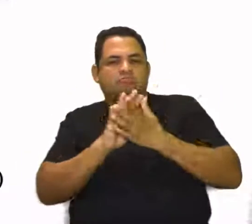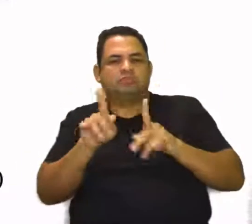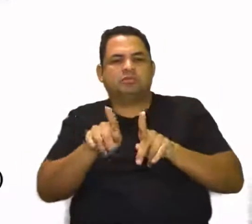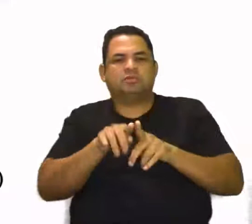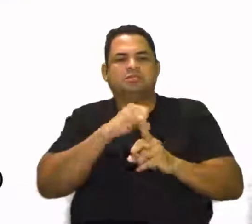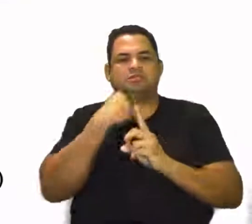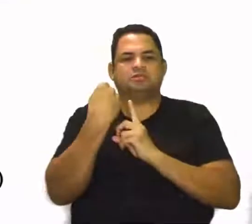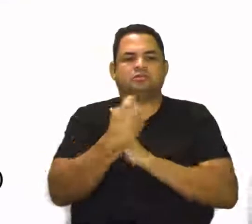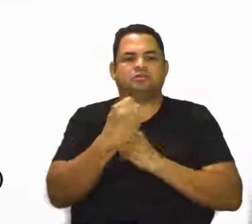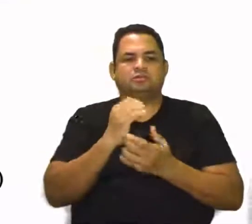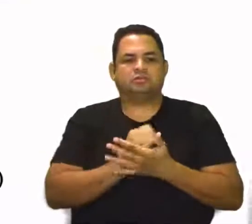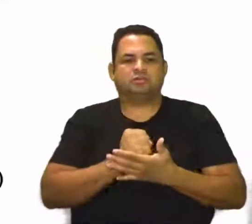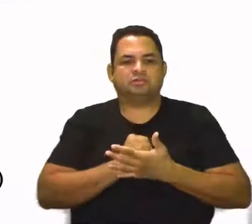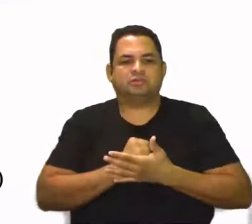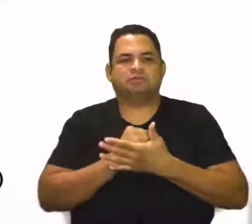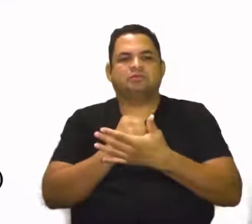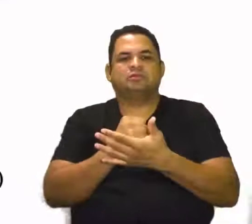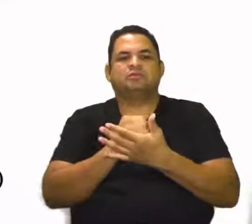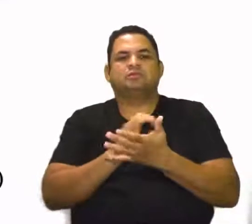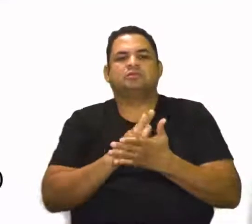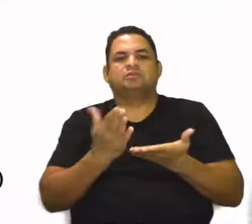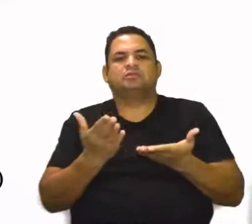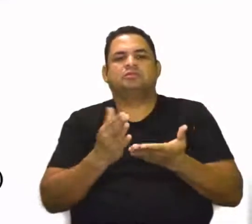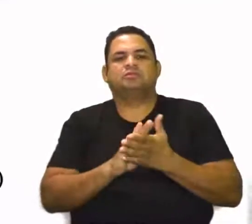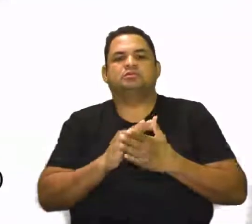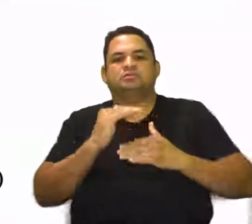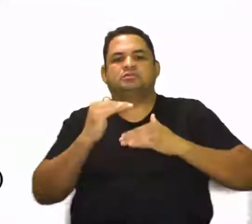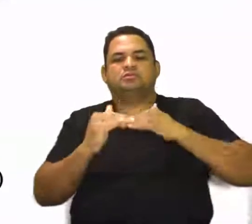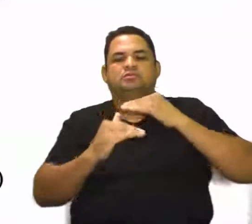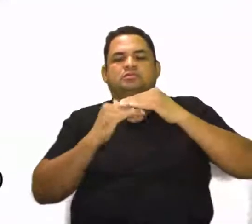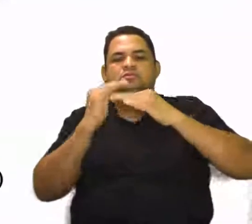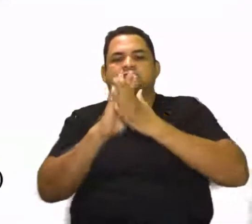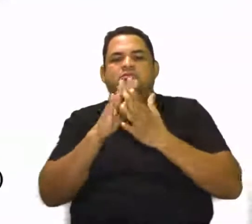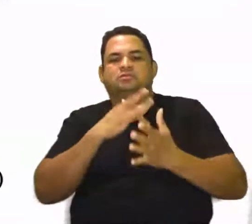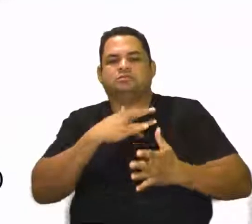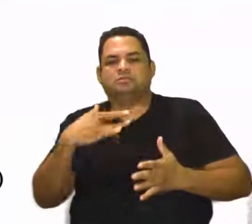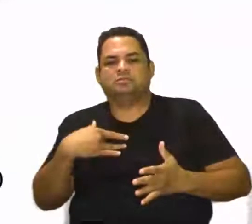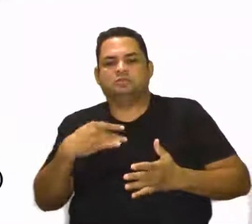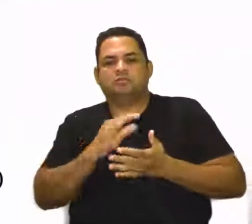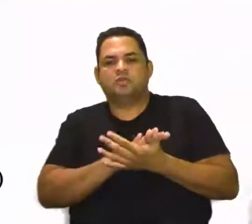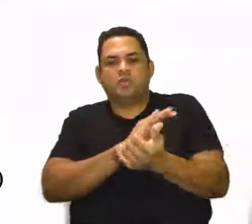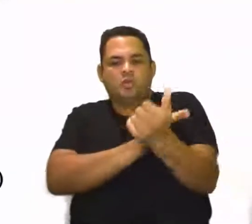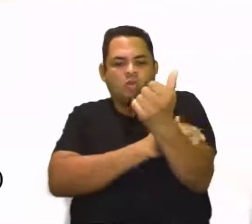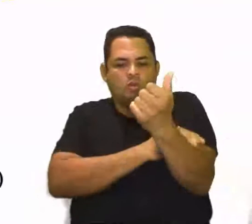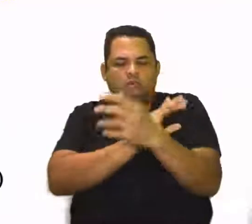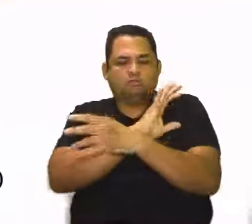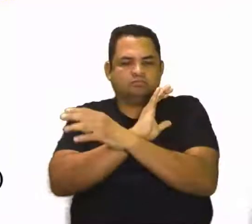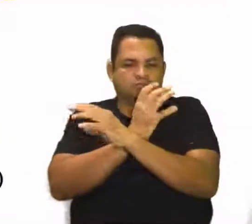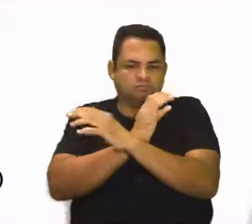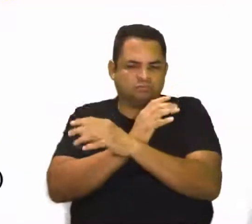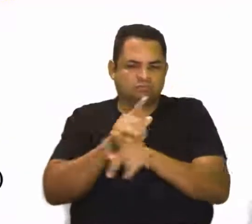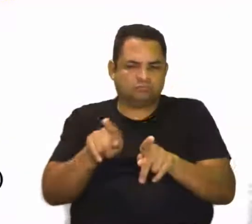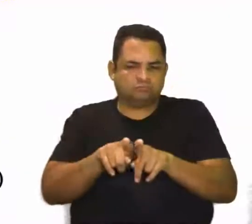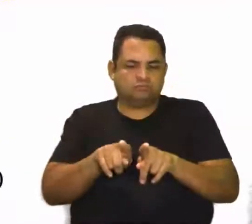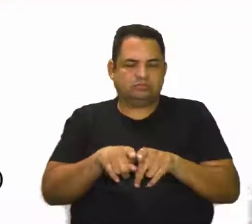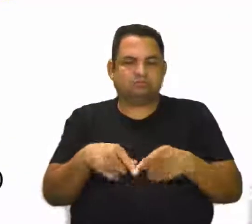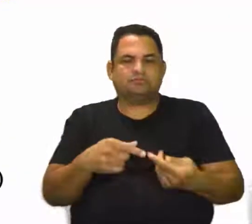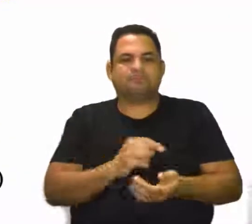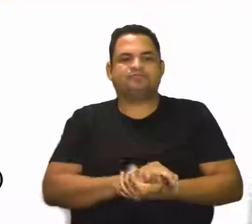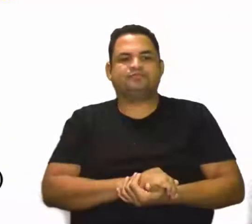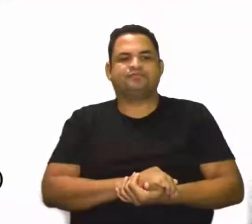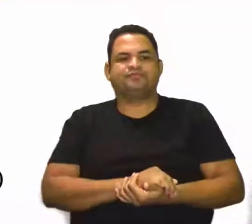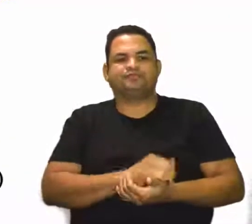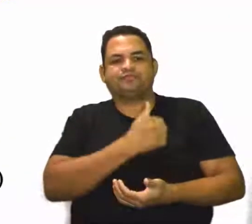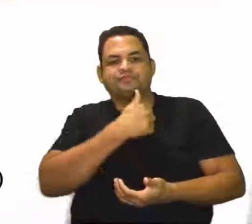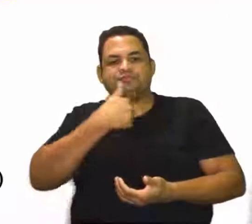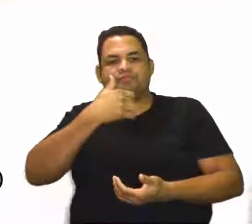também sociais. Vai contribuir para que você cresça de uma forma saudável, os músculos e os ossos.